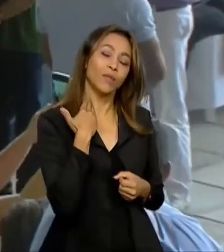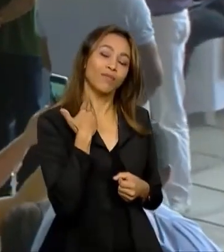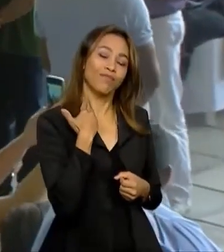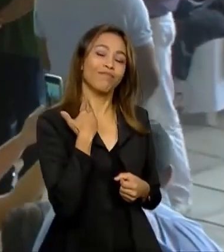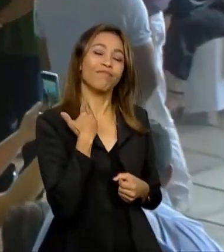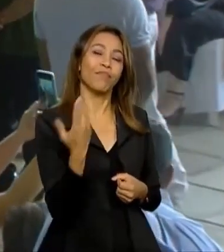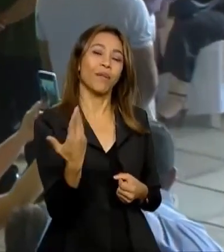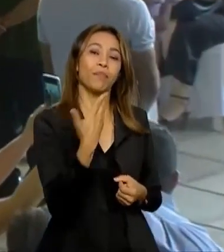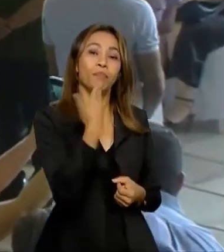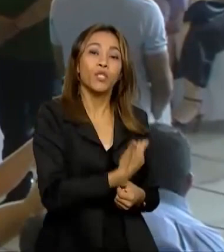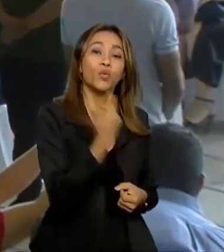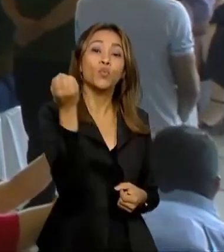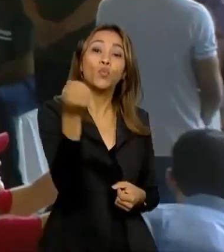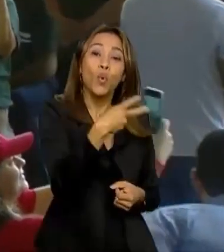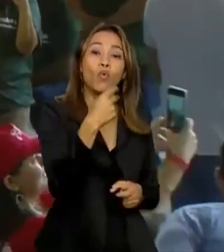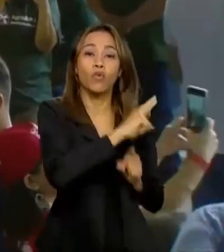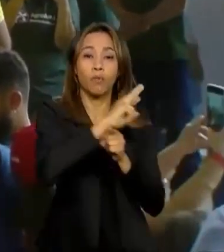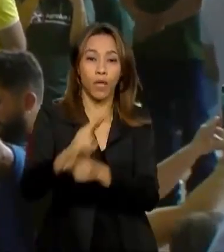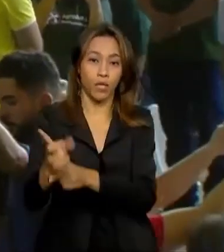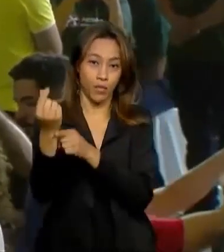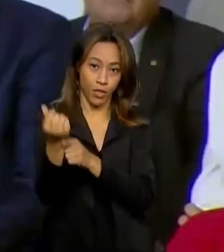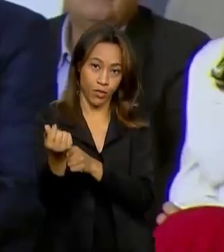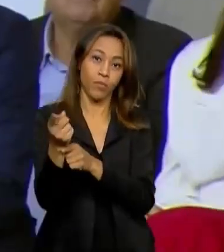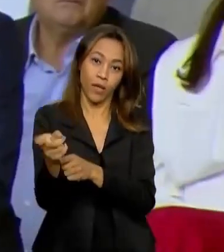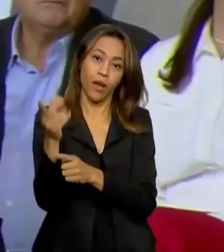pagar. Eu acho, Paulo, que